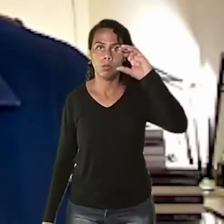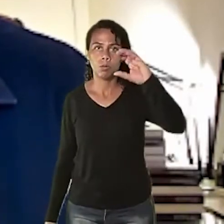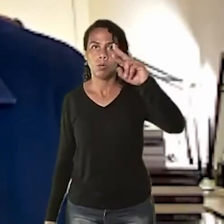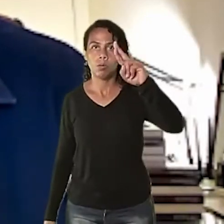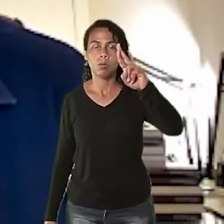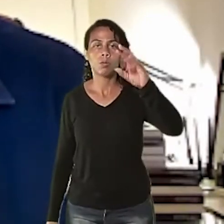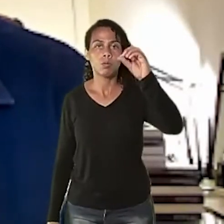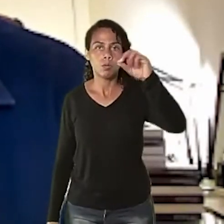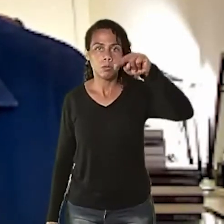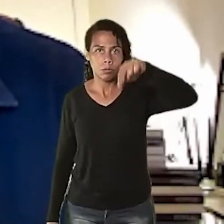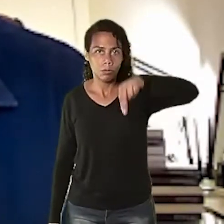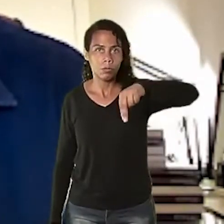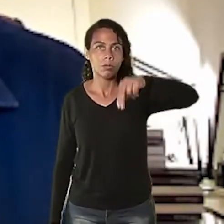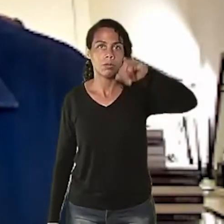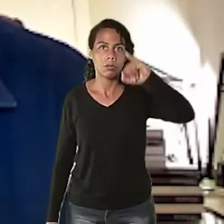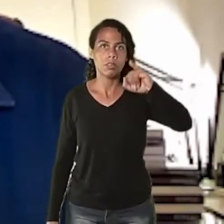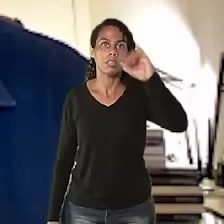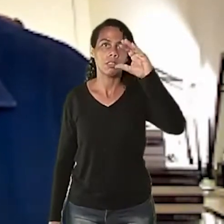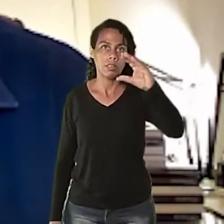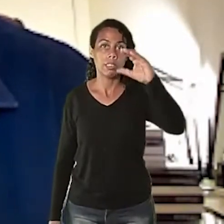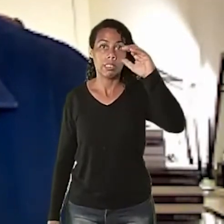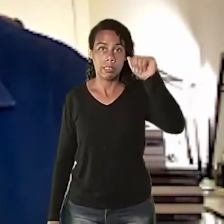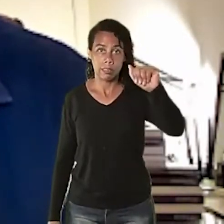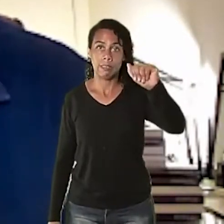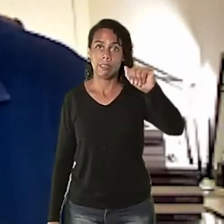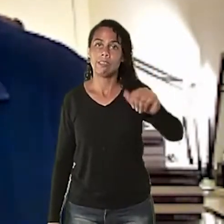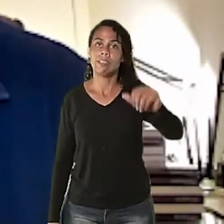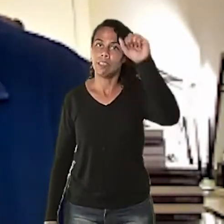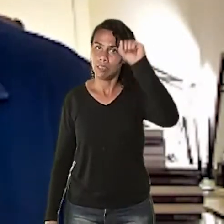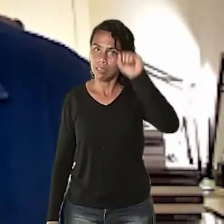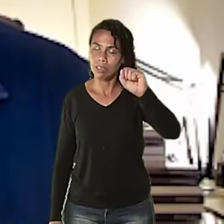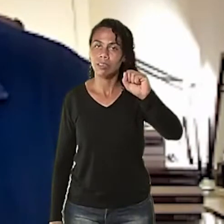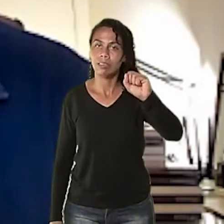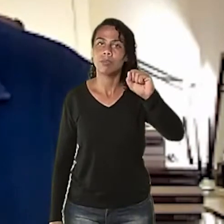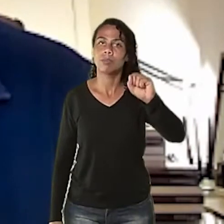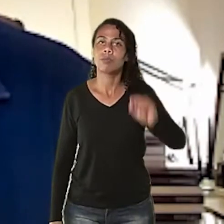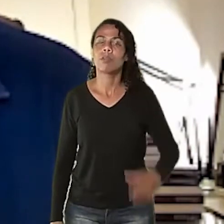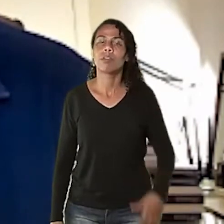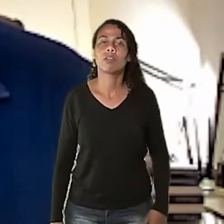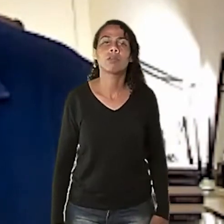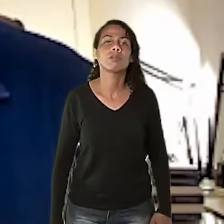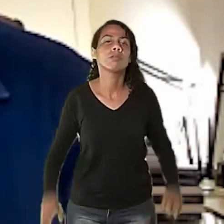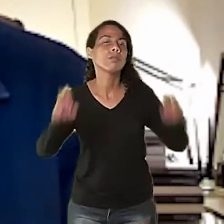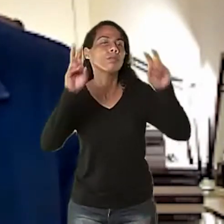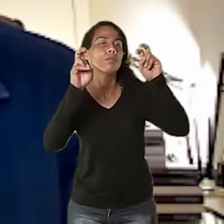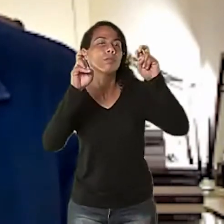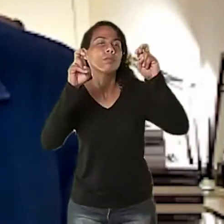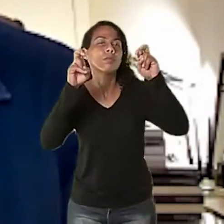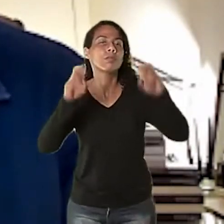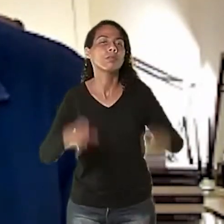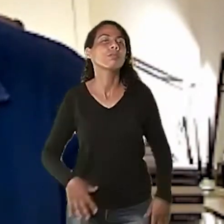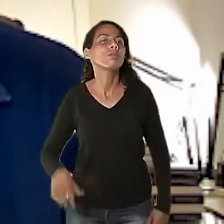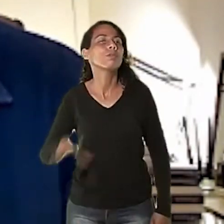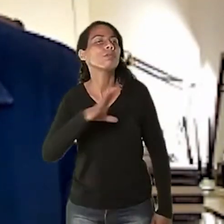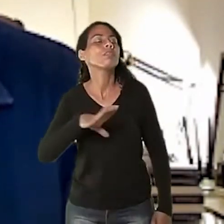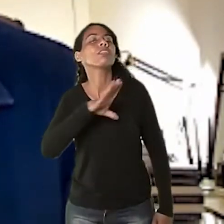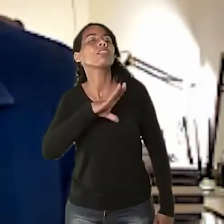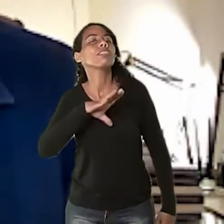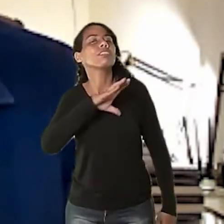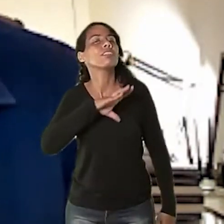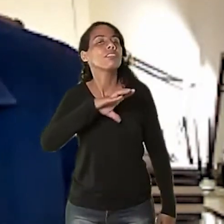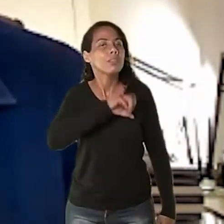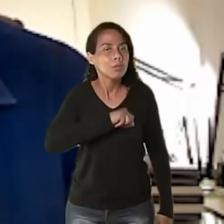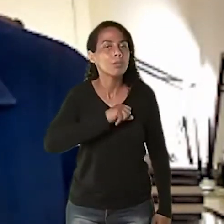E nesse hiato entre projetos ficcionais, porque agora também já estou escrevendo um romance, que se tudo der certo sai no ano que